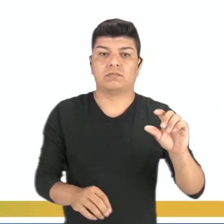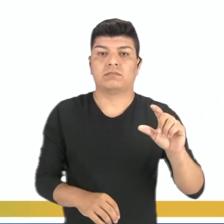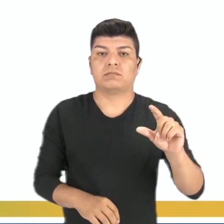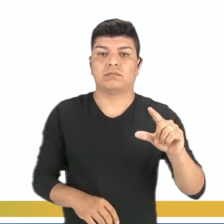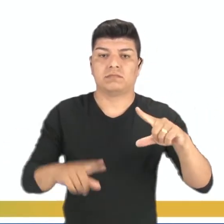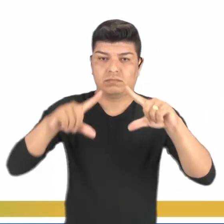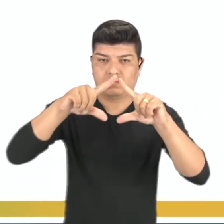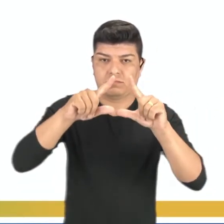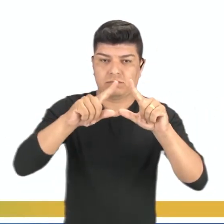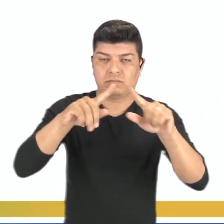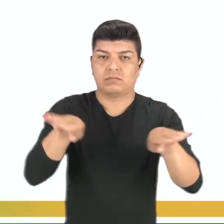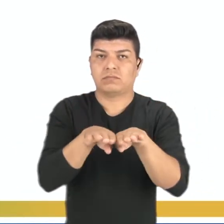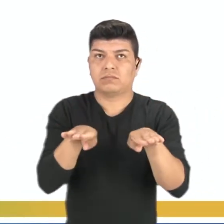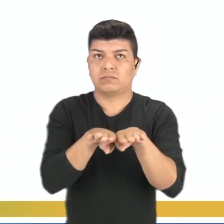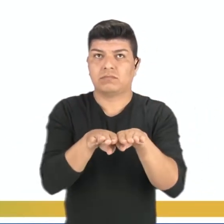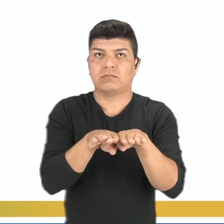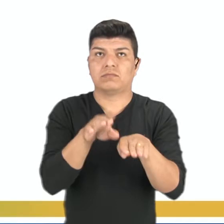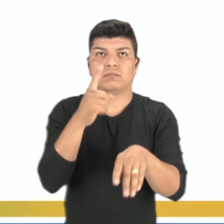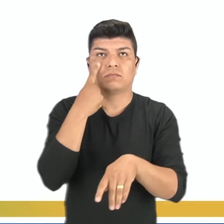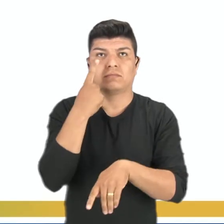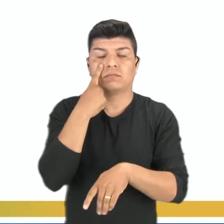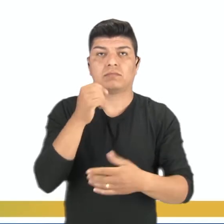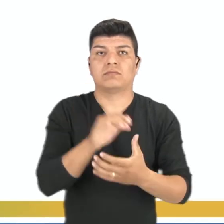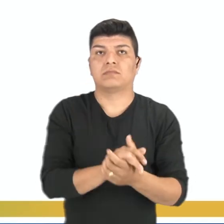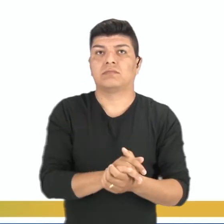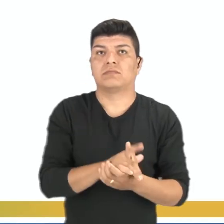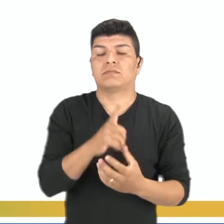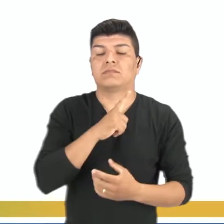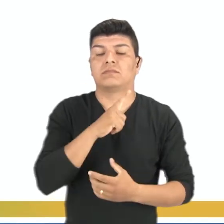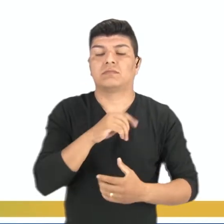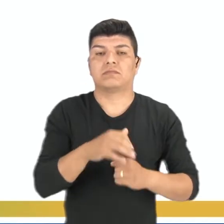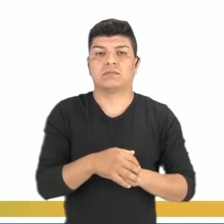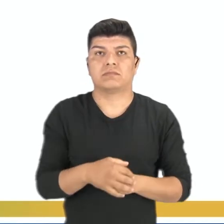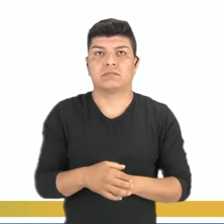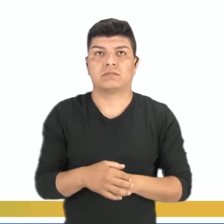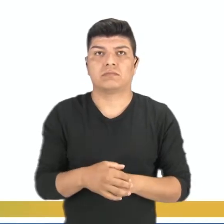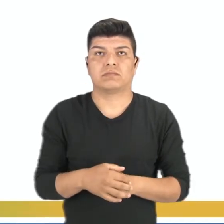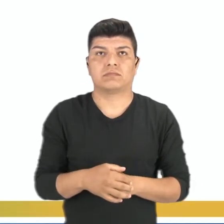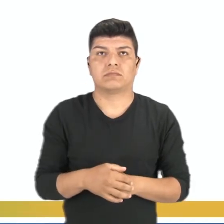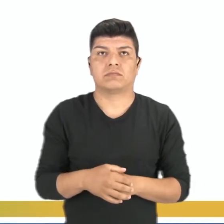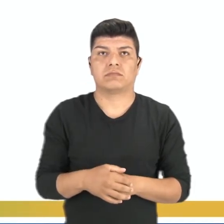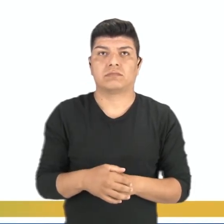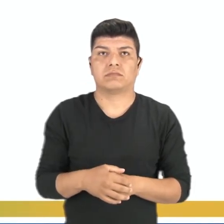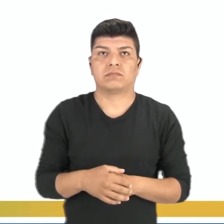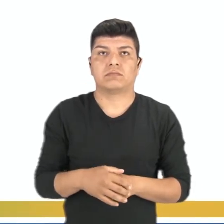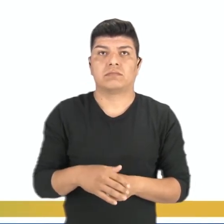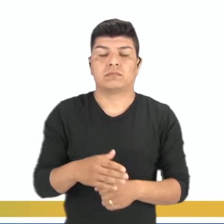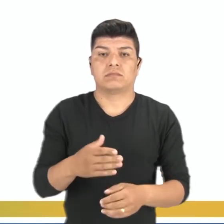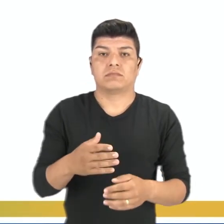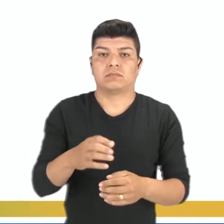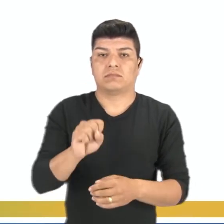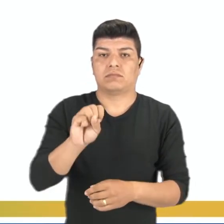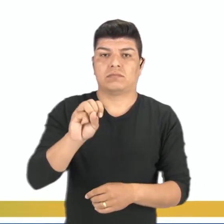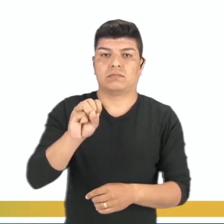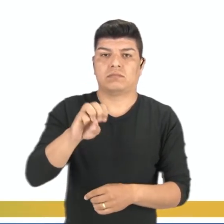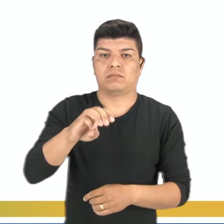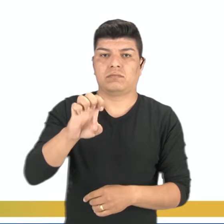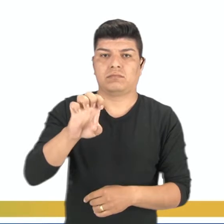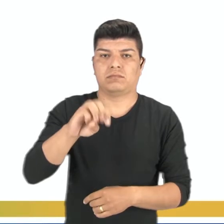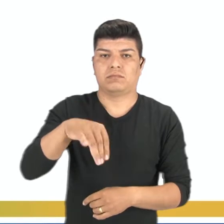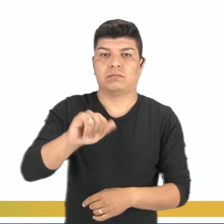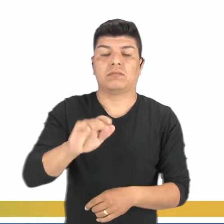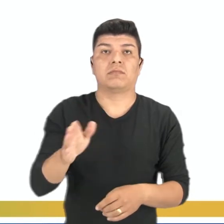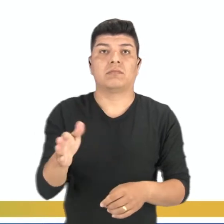de lados de triângulo, então observe que nós temos a semirreta